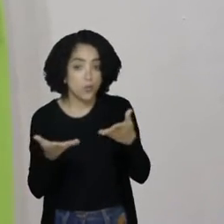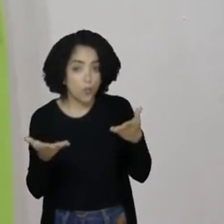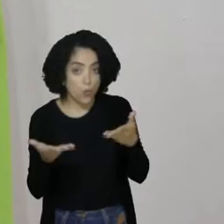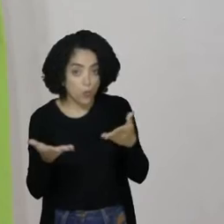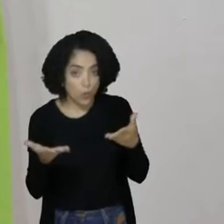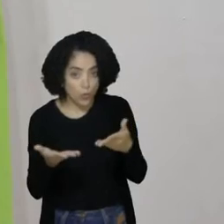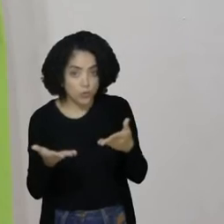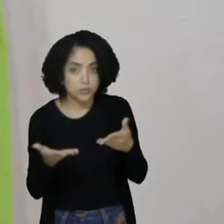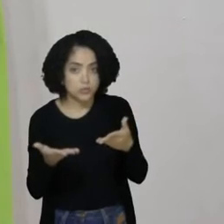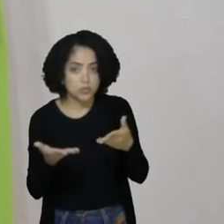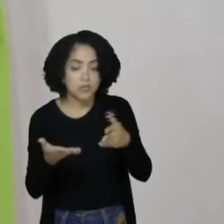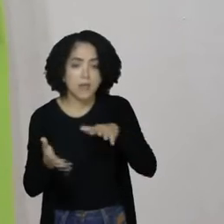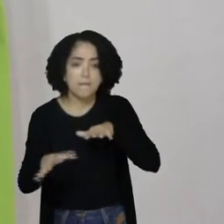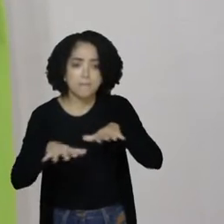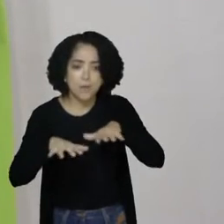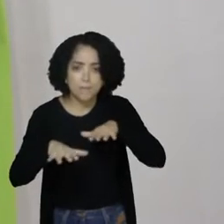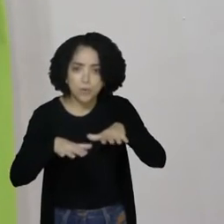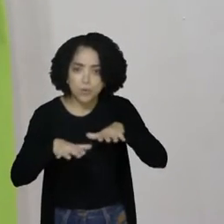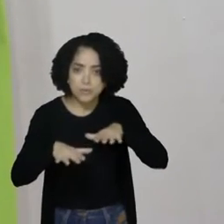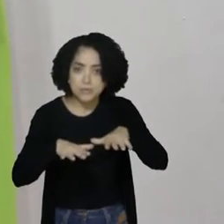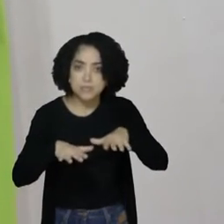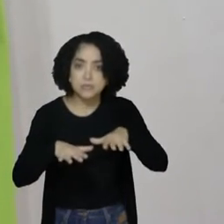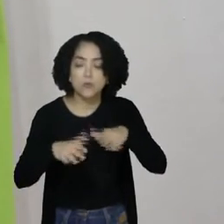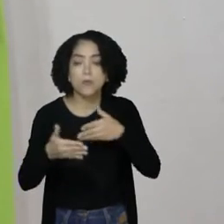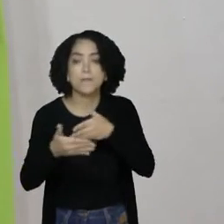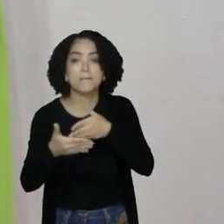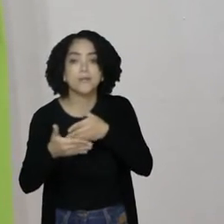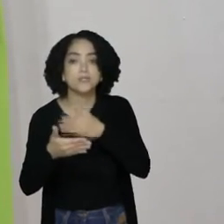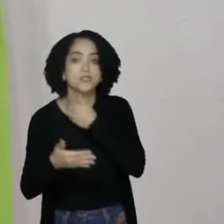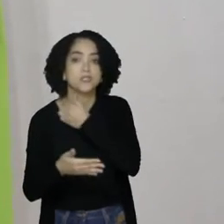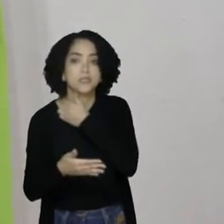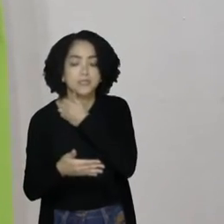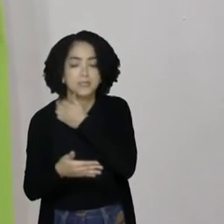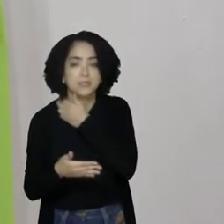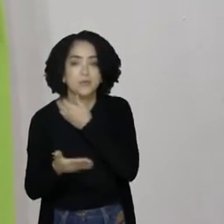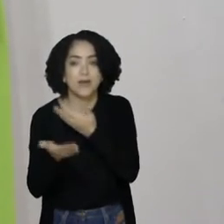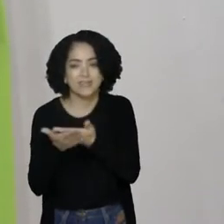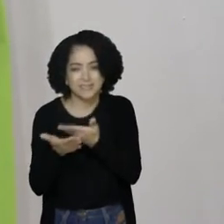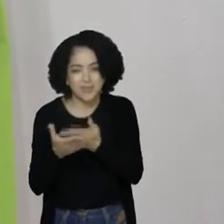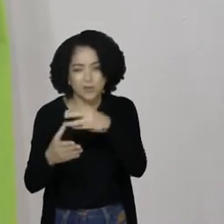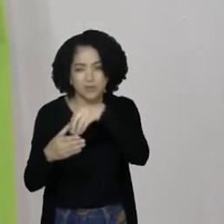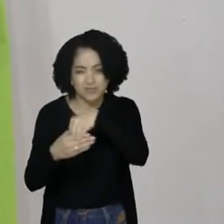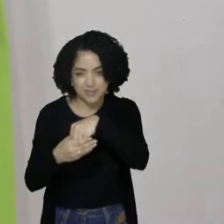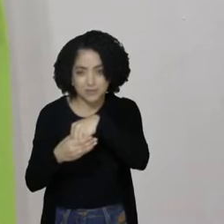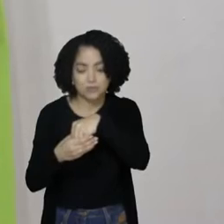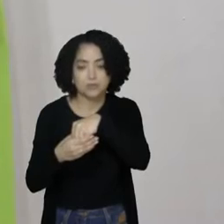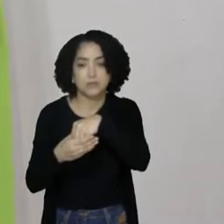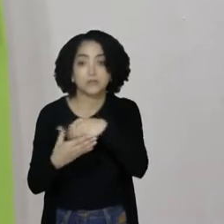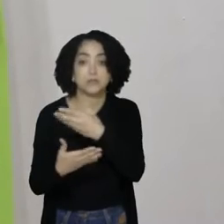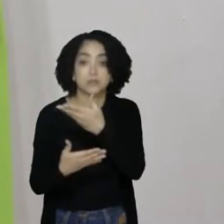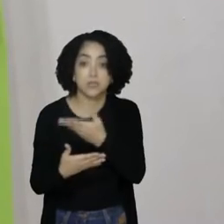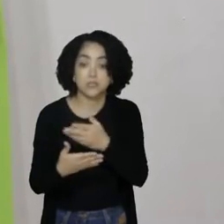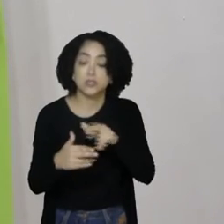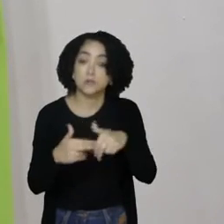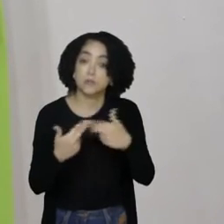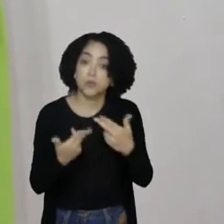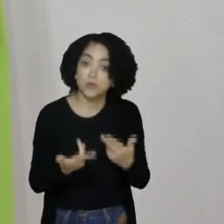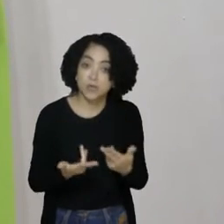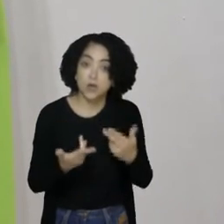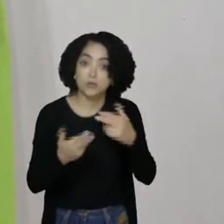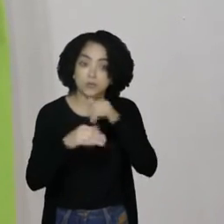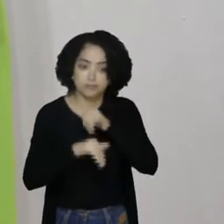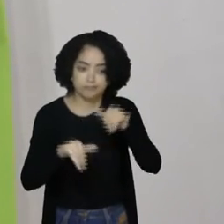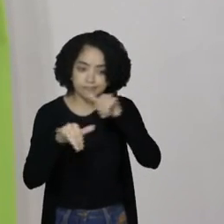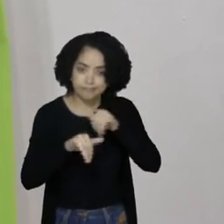fariam uma mobilização e impediriam as aulas dentro da universidade em prol da campanha do